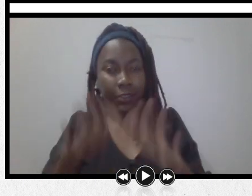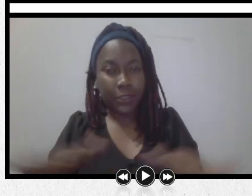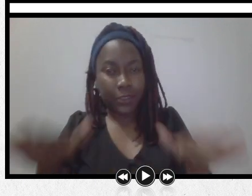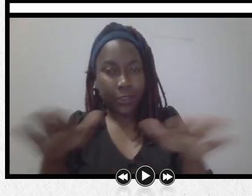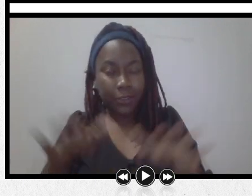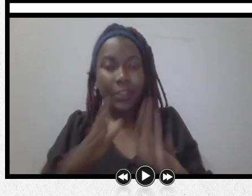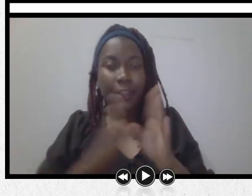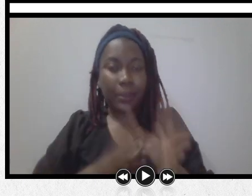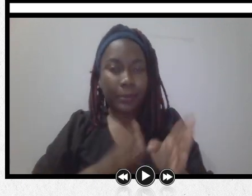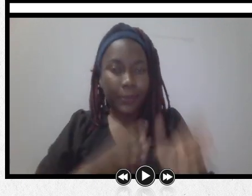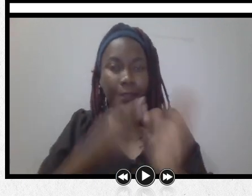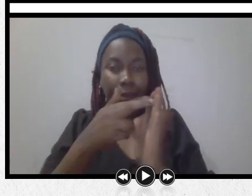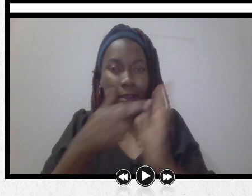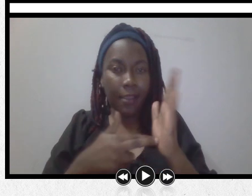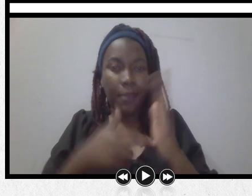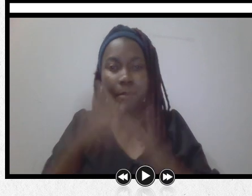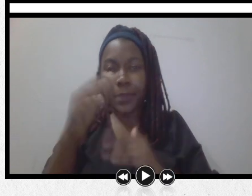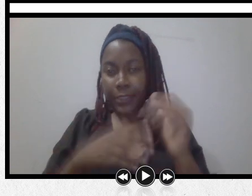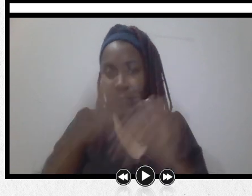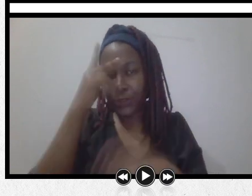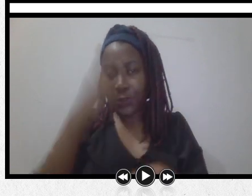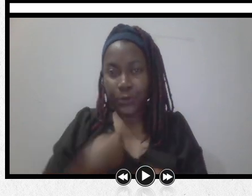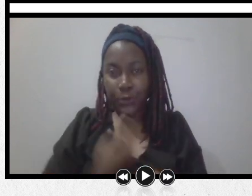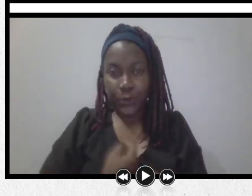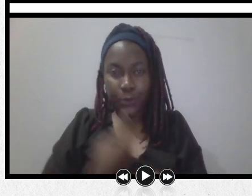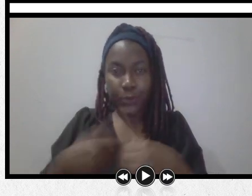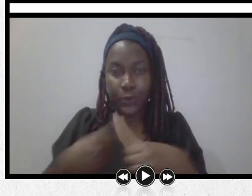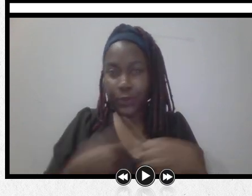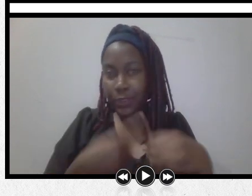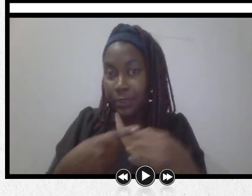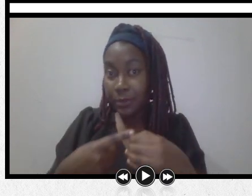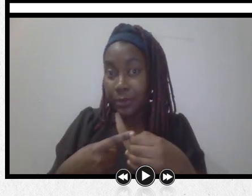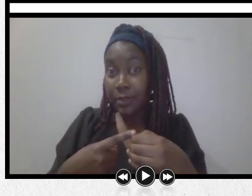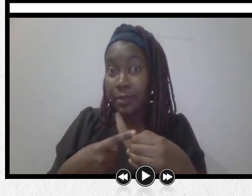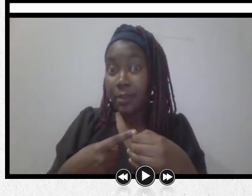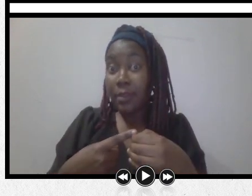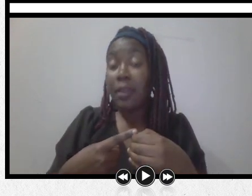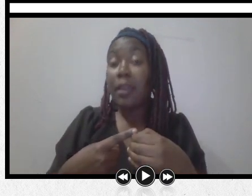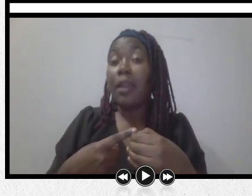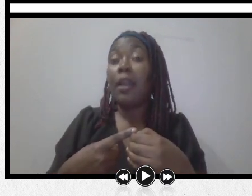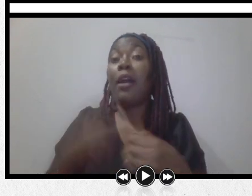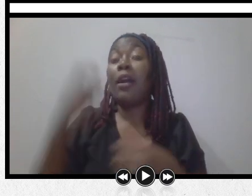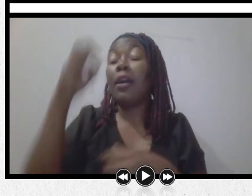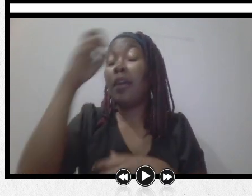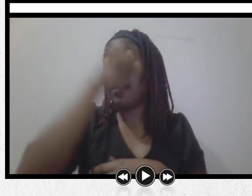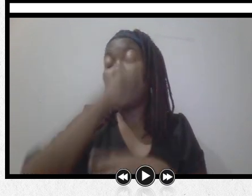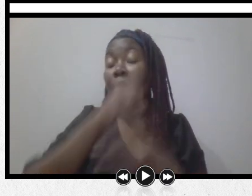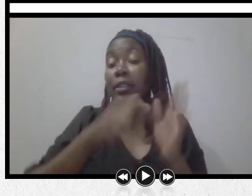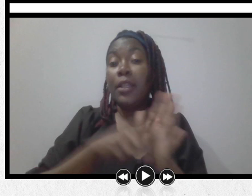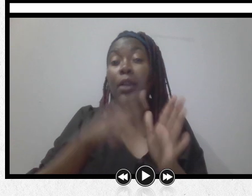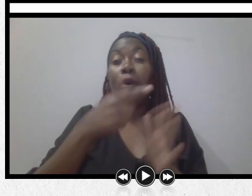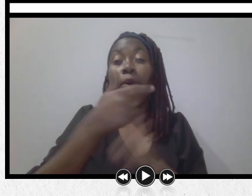conceito, para a regra, da competência isolada do município e de sua titularidade, a própria Lei 11.445 fala